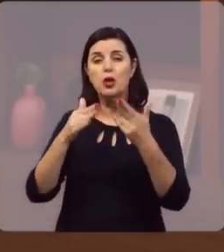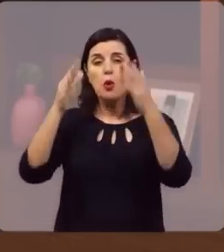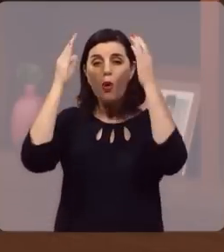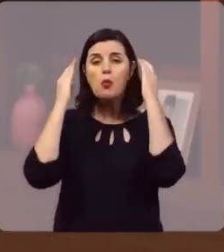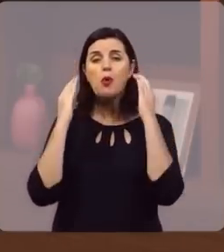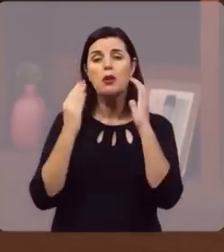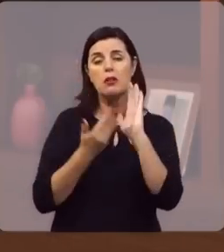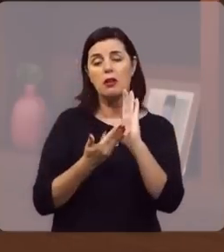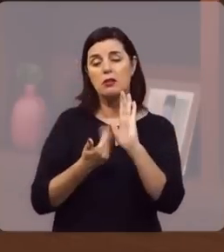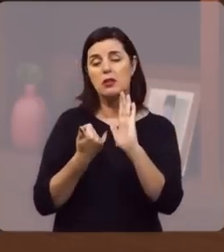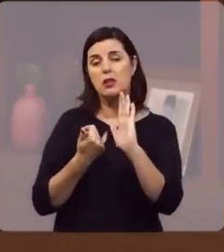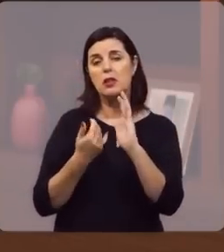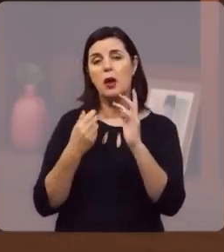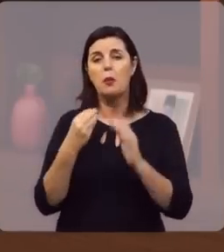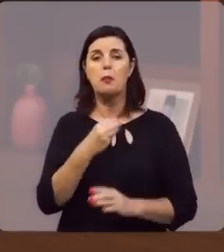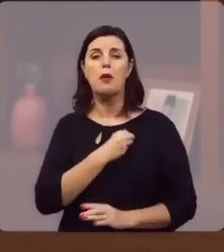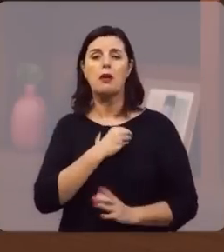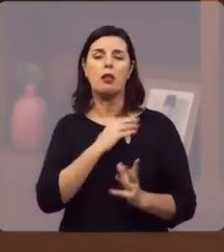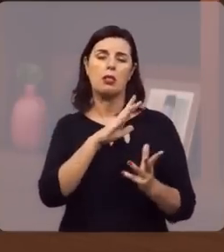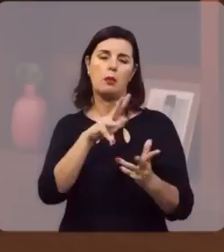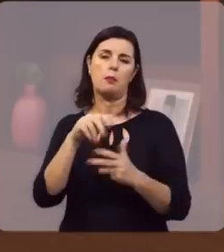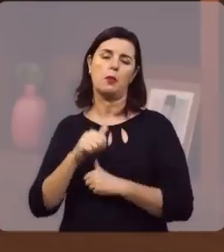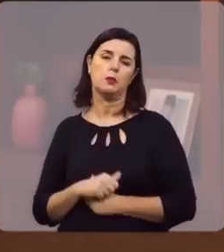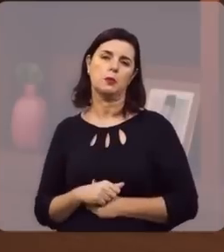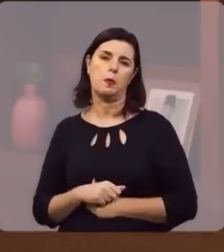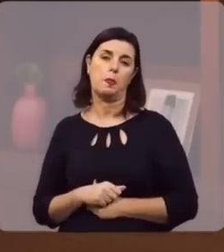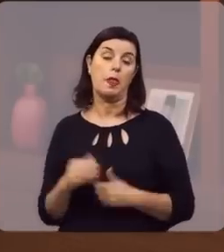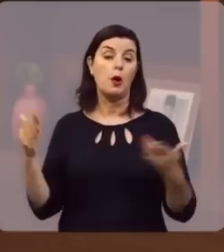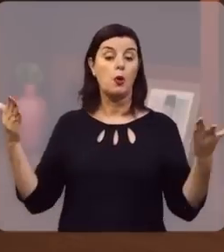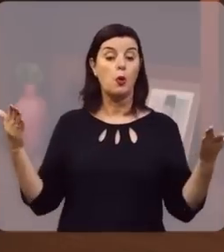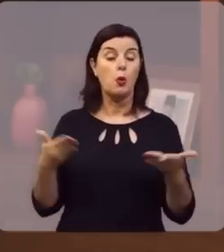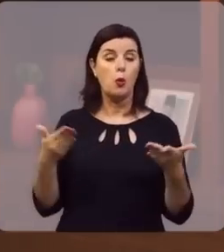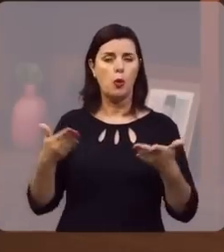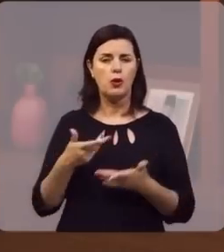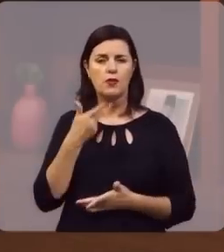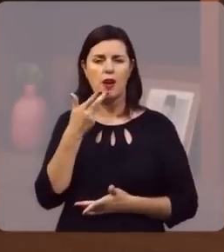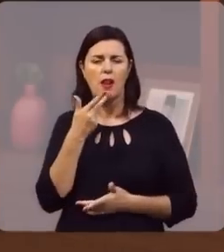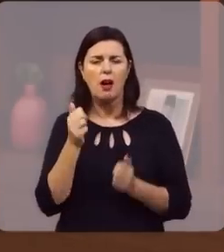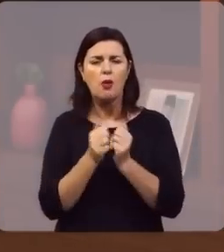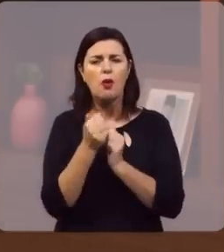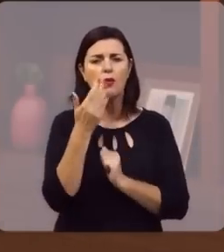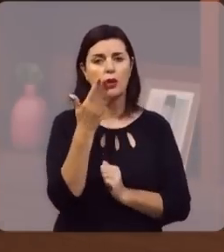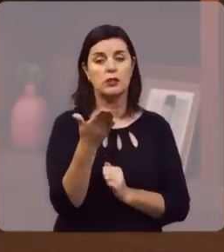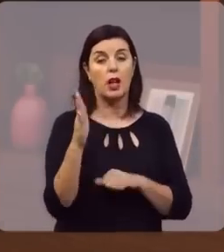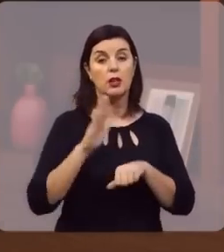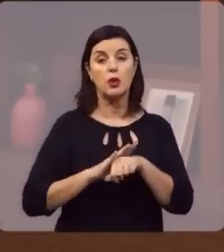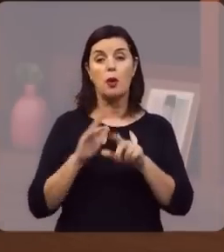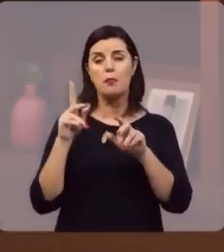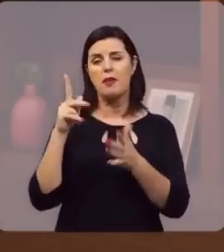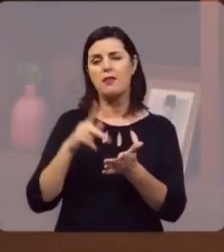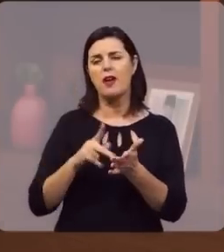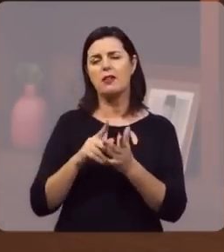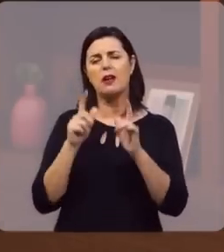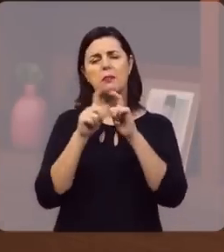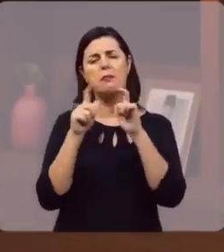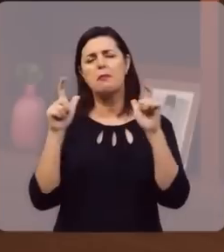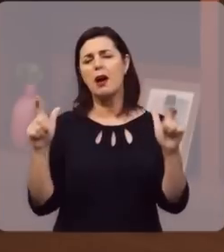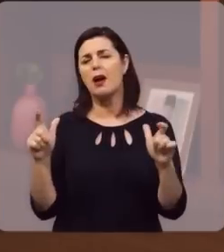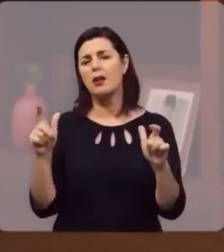de Deus que tira o pecado do mundo ah e hoje eu gostaria de tratar com você sobre esta verdade